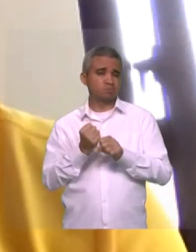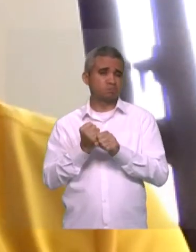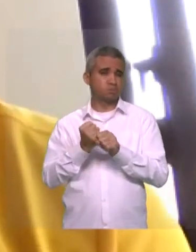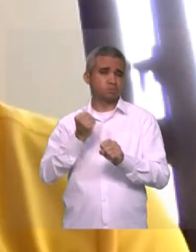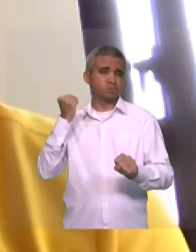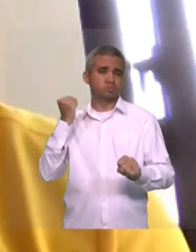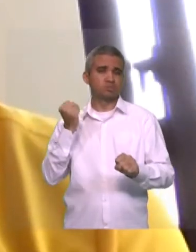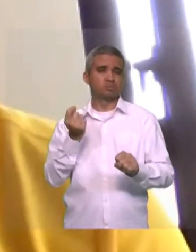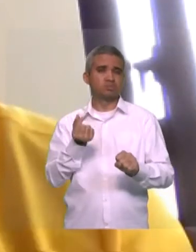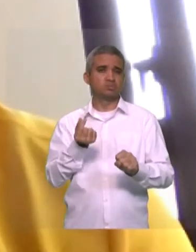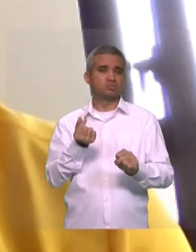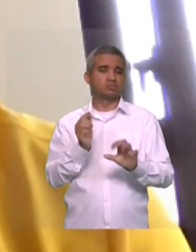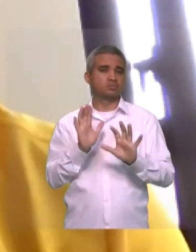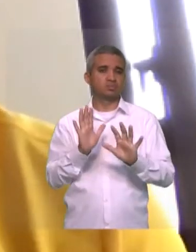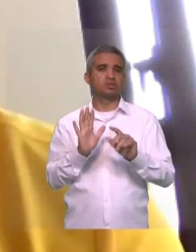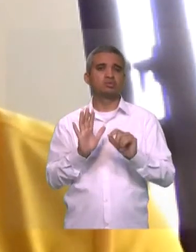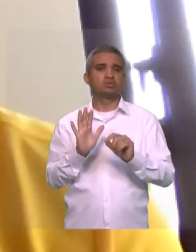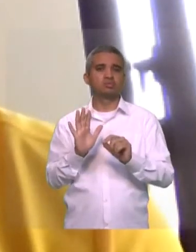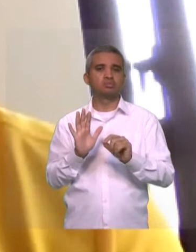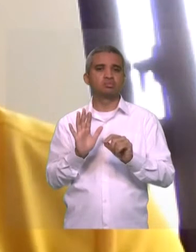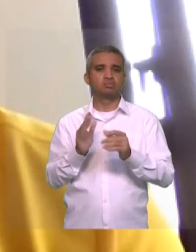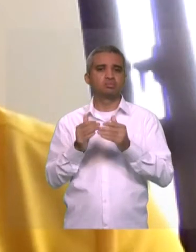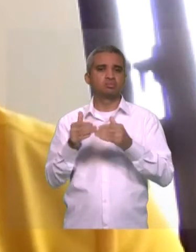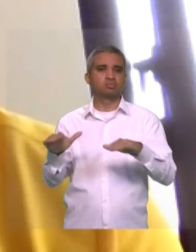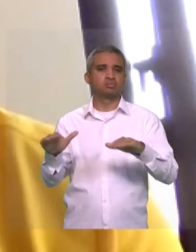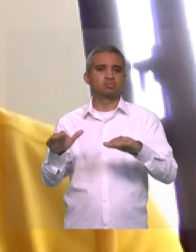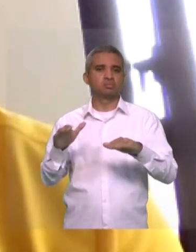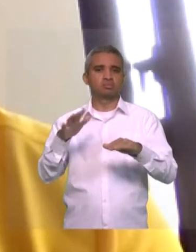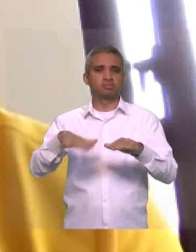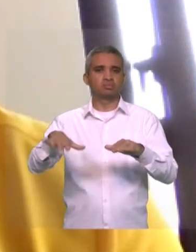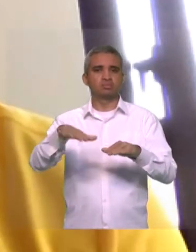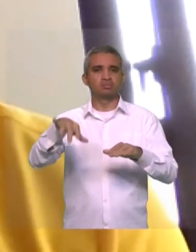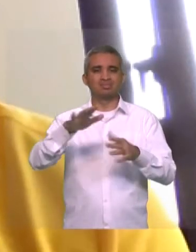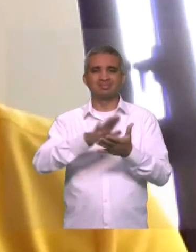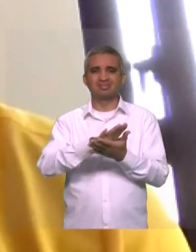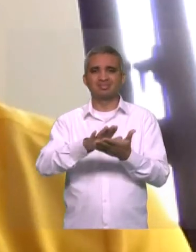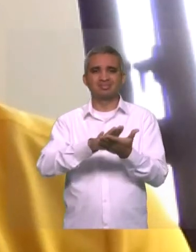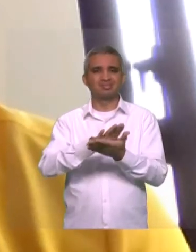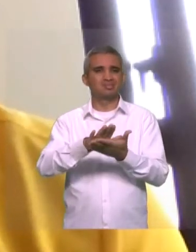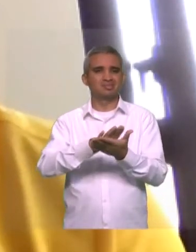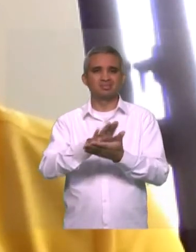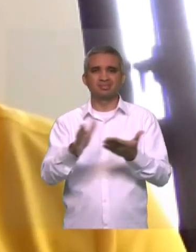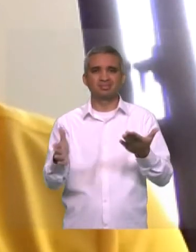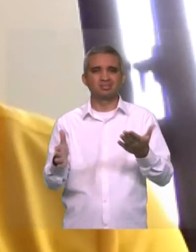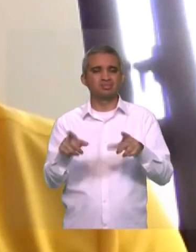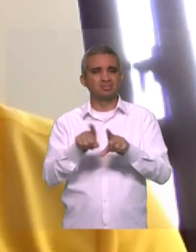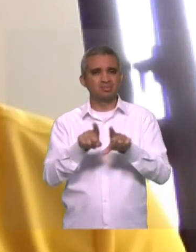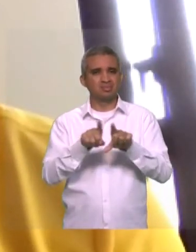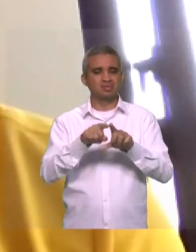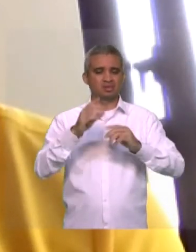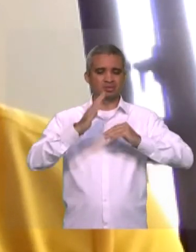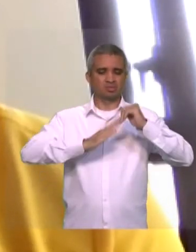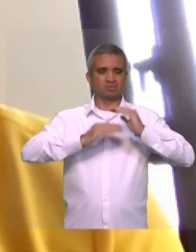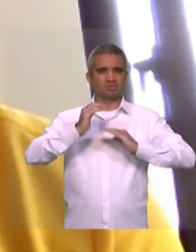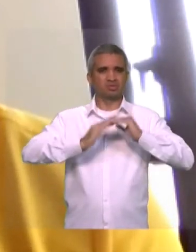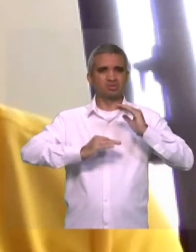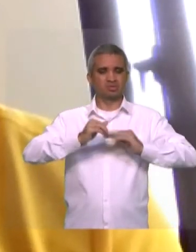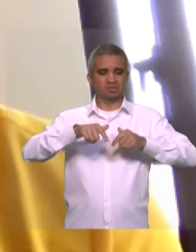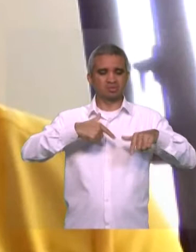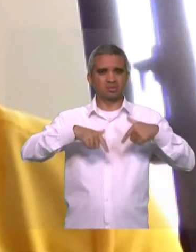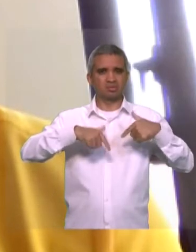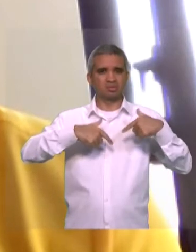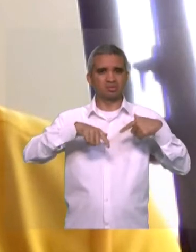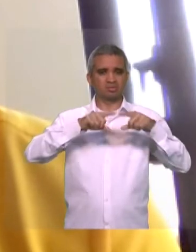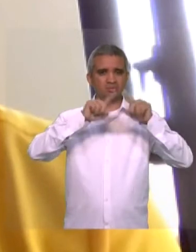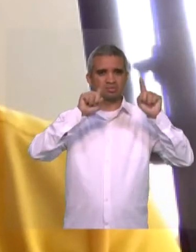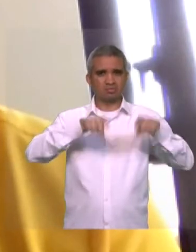serviço aos consumidores, em melhores condições de trabalho aos bancários. E por isso que,